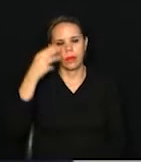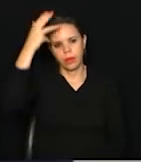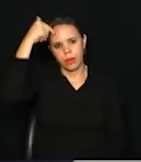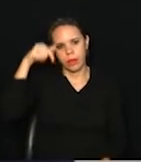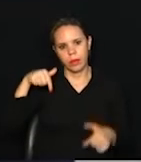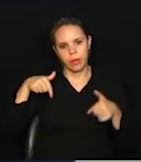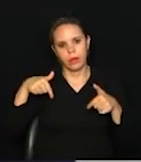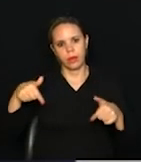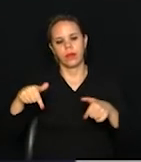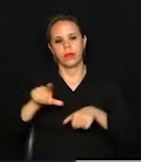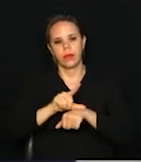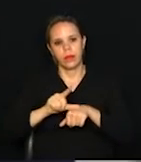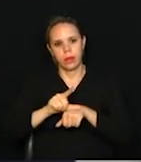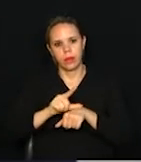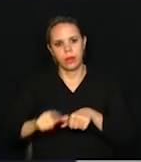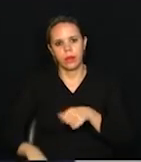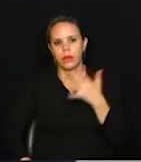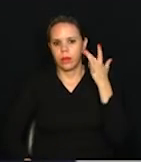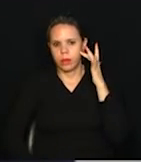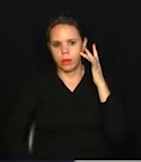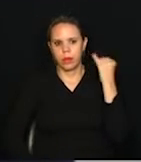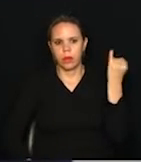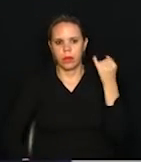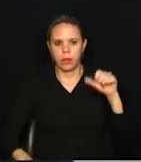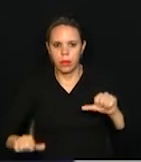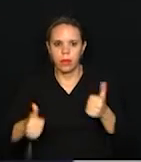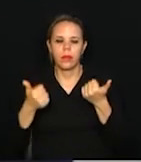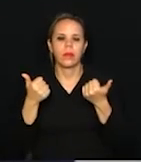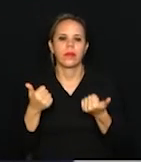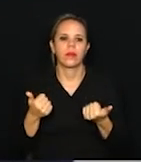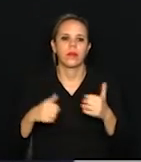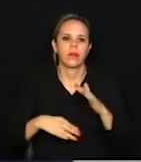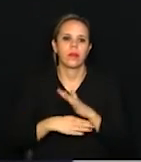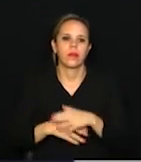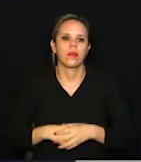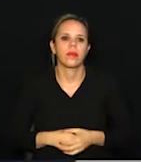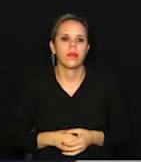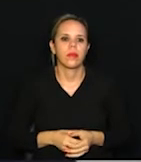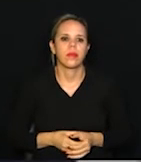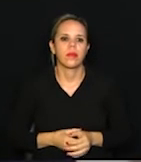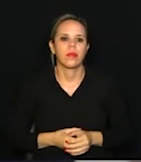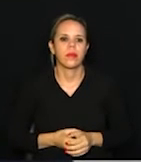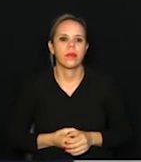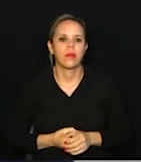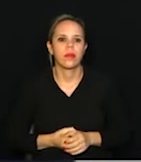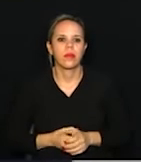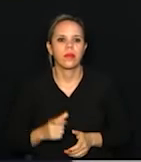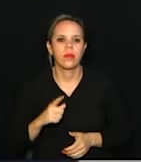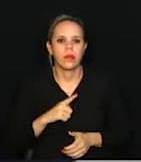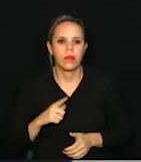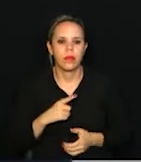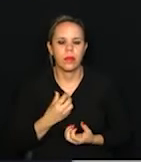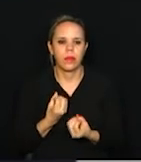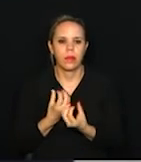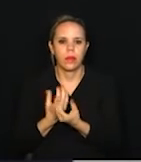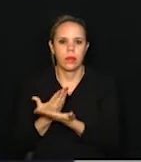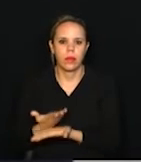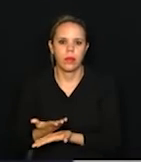iniciativa dessa legislação. Acho que vai ser bem positivo para essa casa ter essas